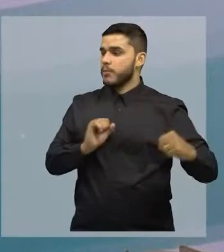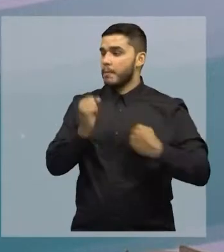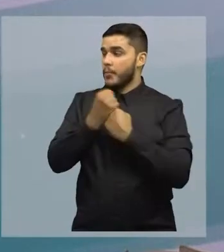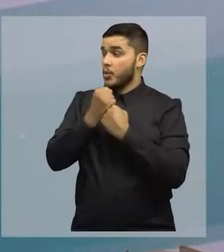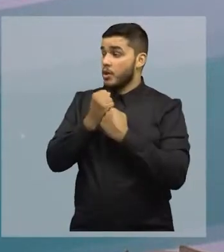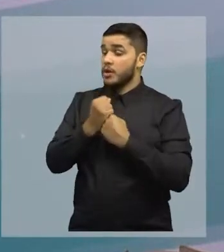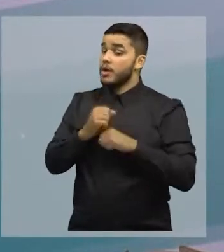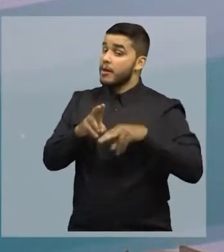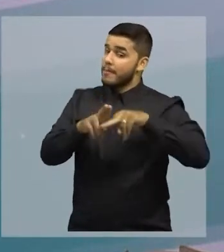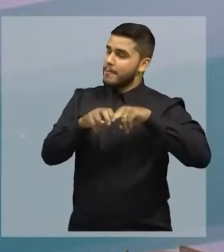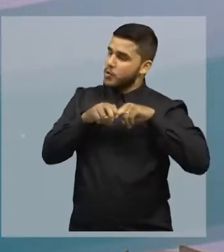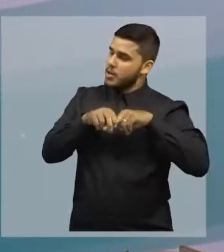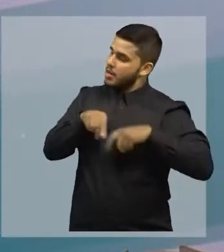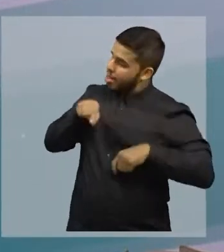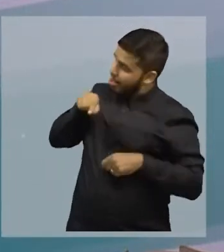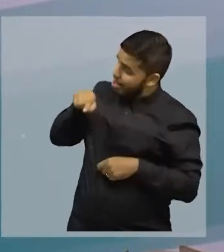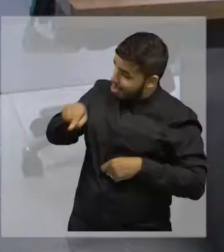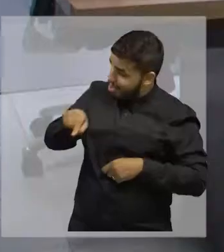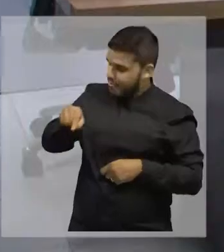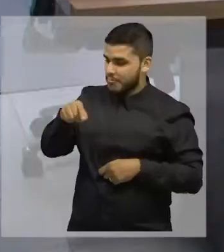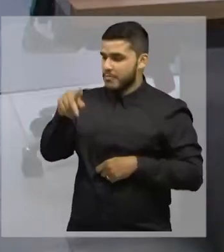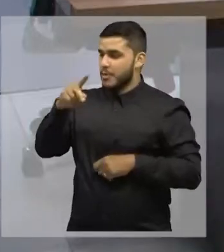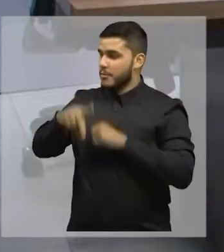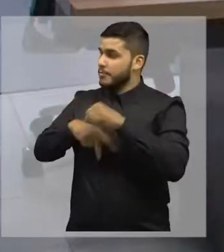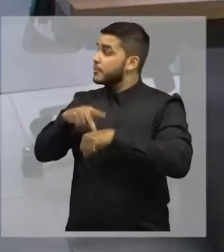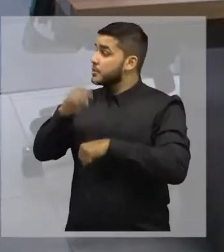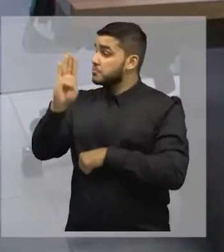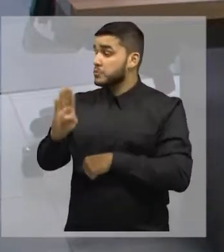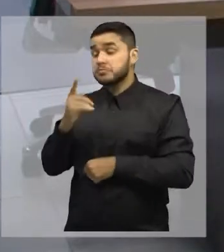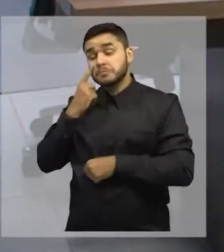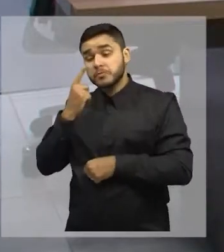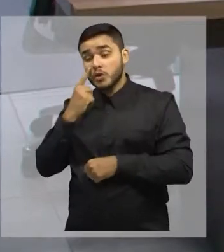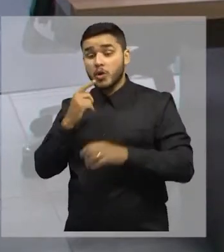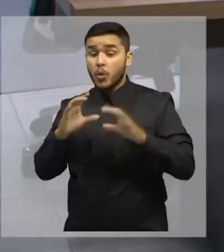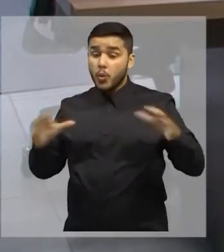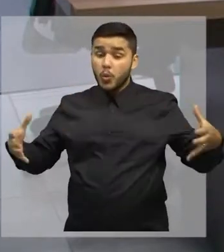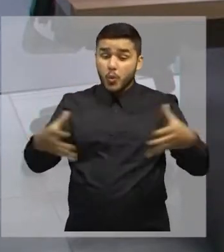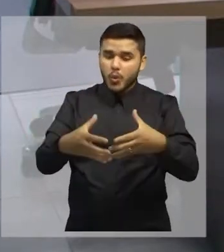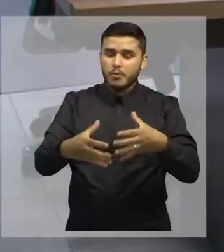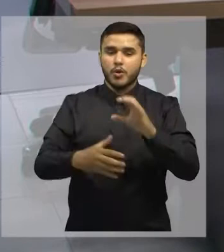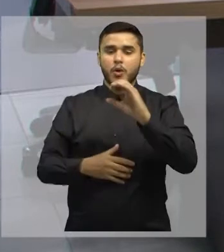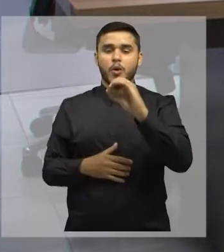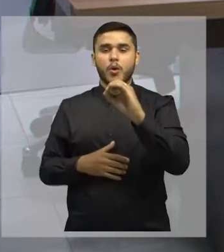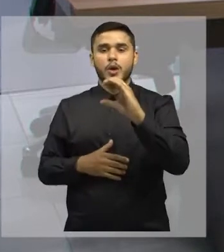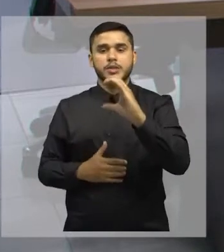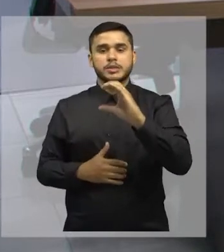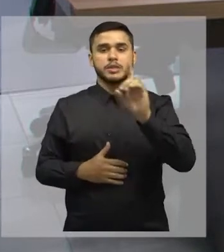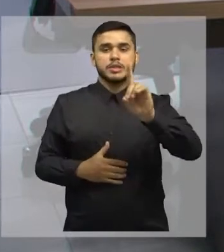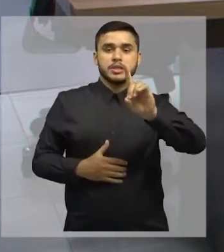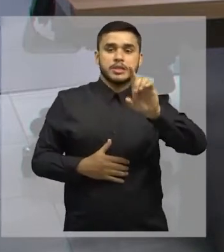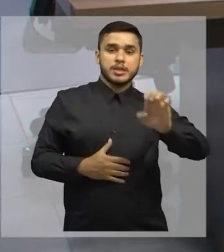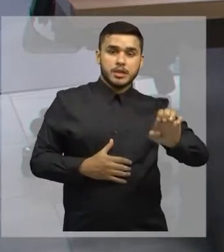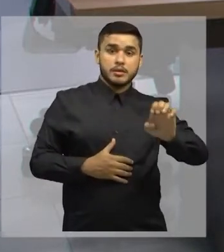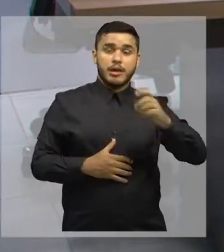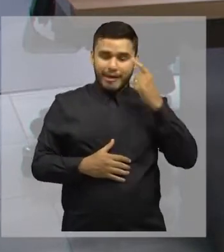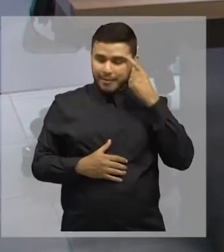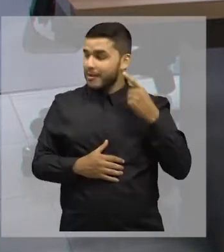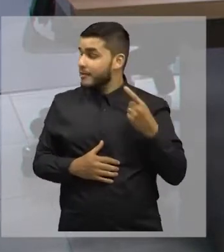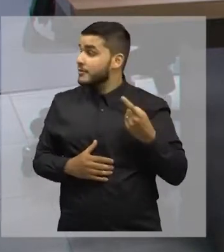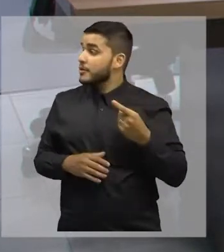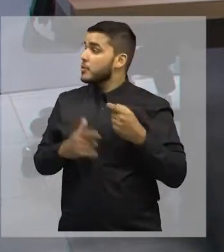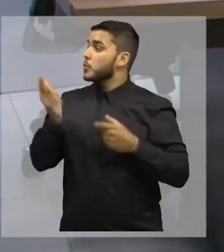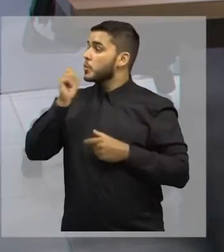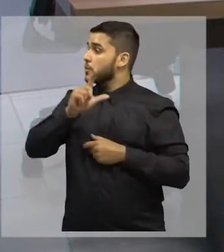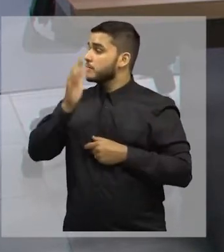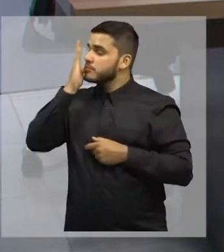que a entrada do país como membro da OCDE gera a confiança e a credibilidade jurídica na economia para o